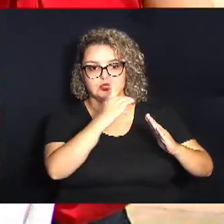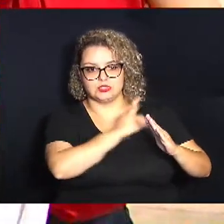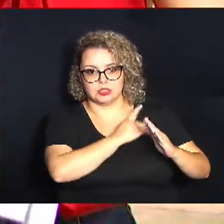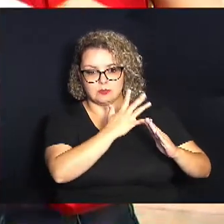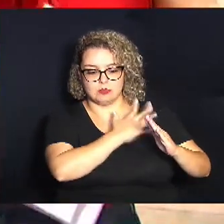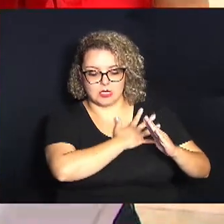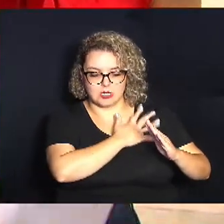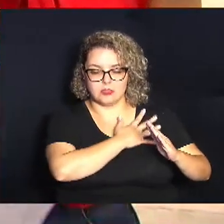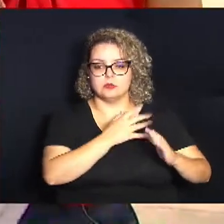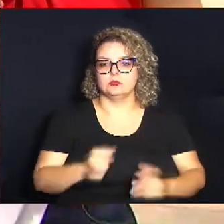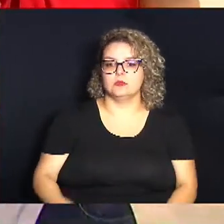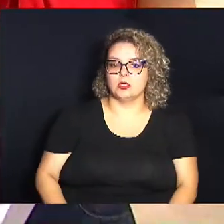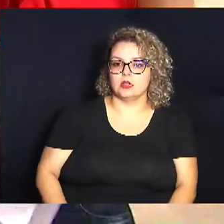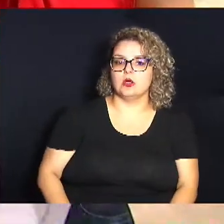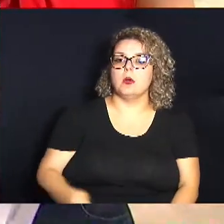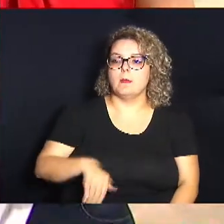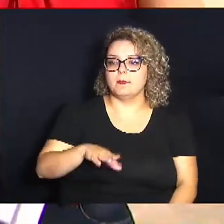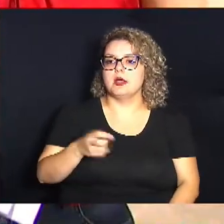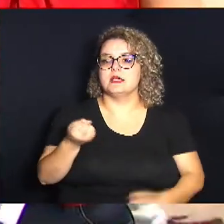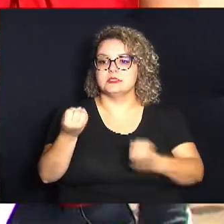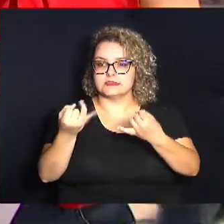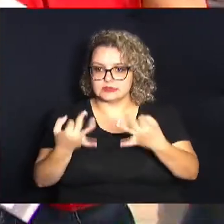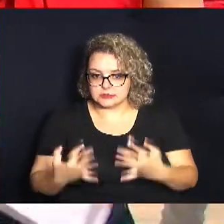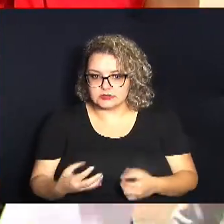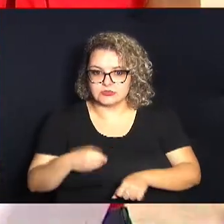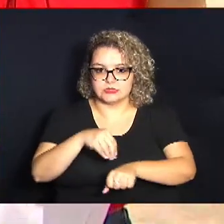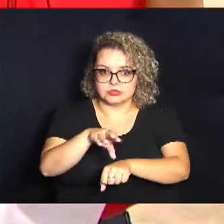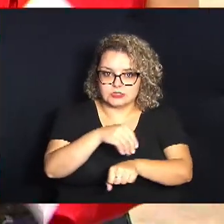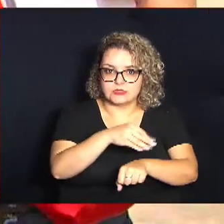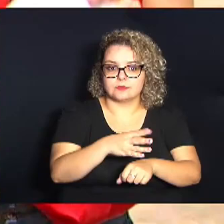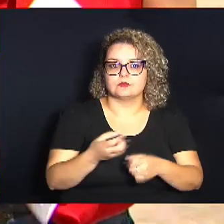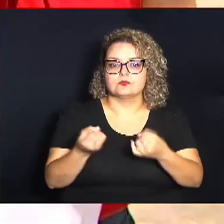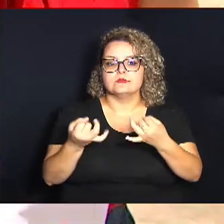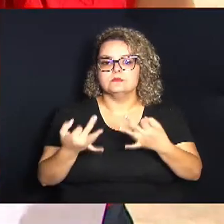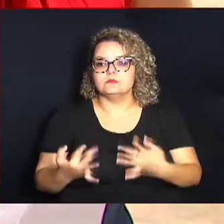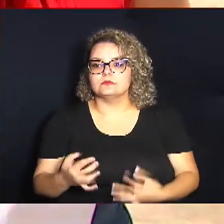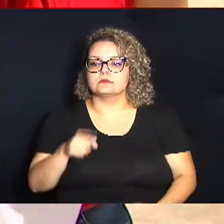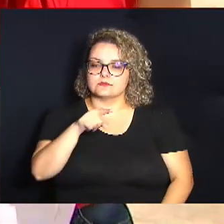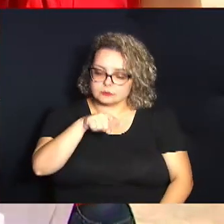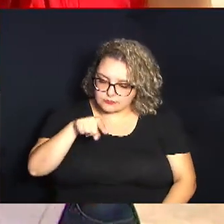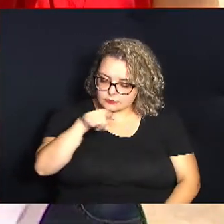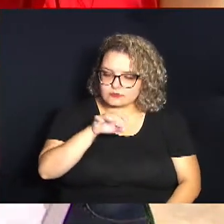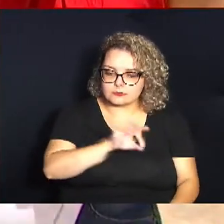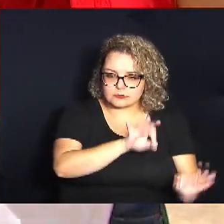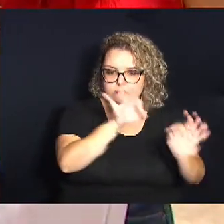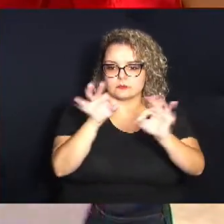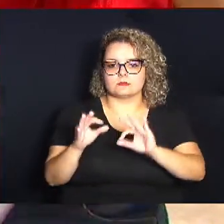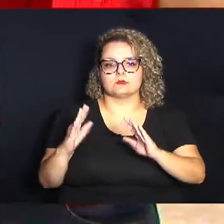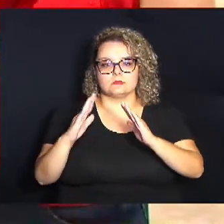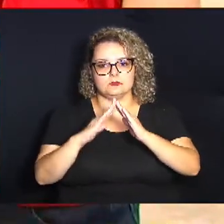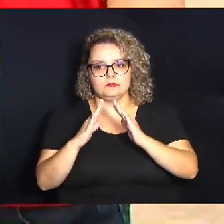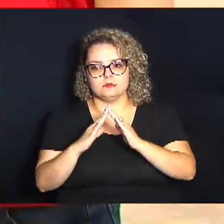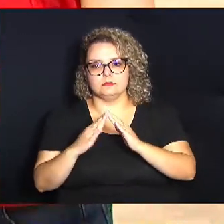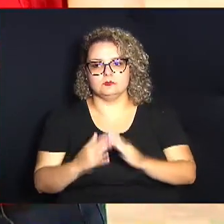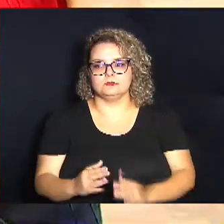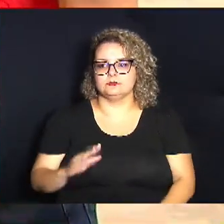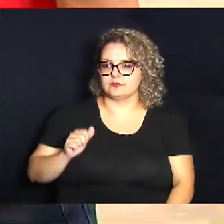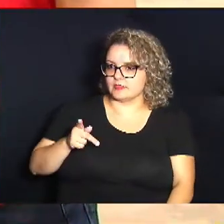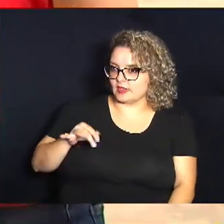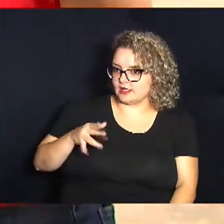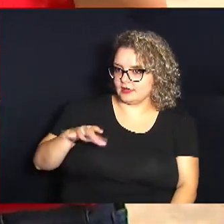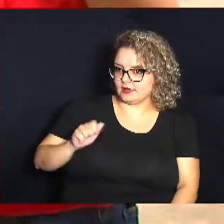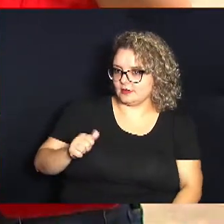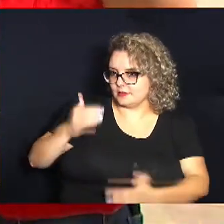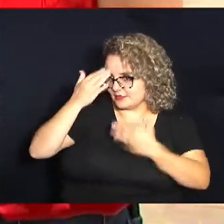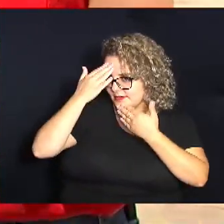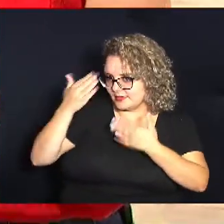Ele vai passar mais algumas dicas, mais algumas orientações para você que está aí em casa nos acompanhando. Capitão, muito